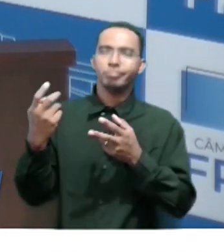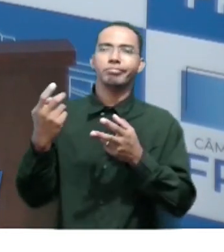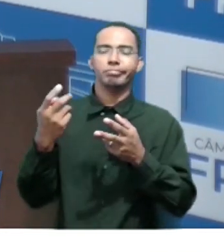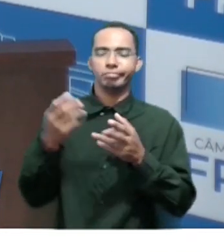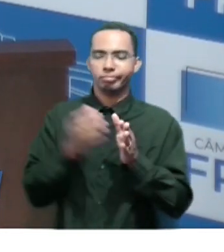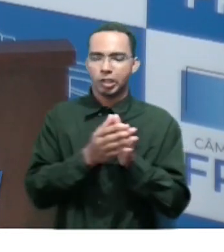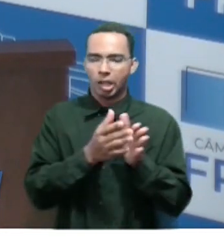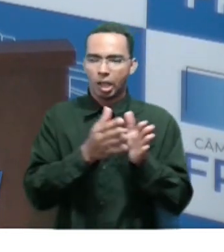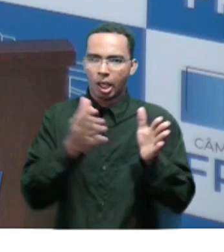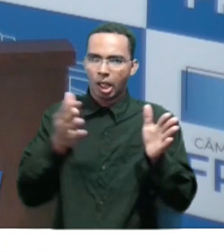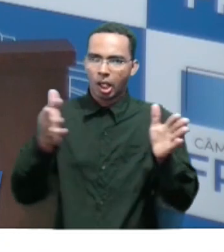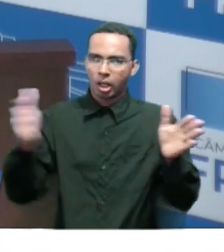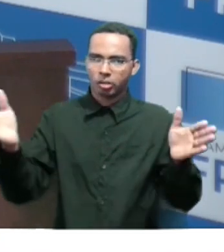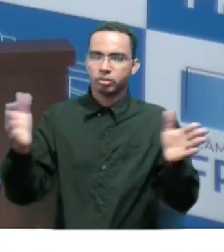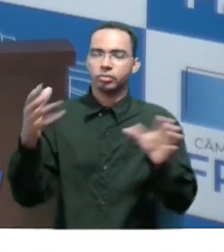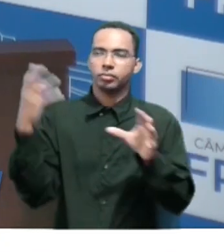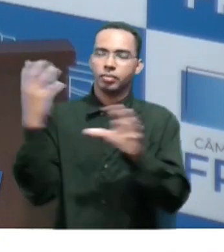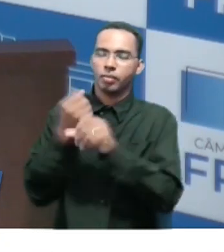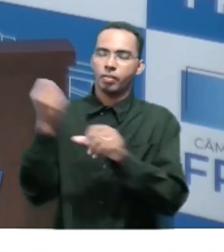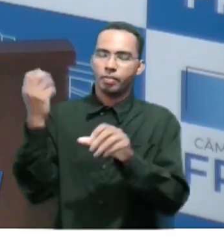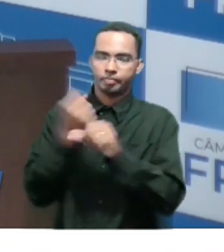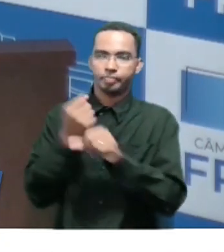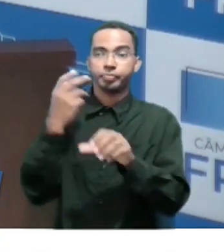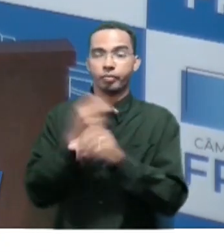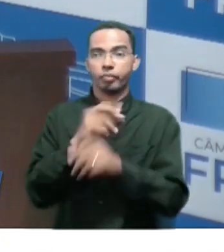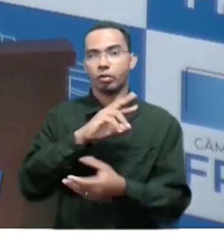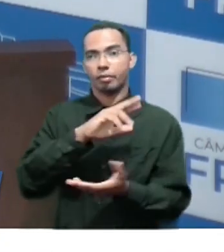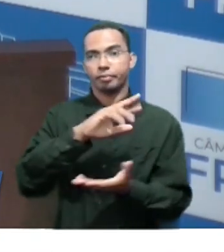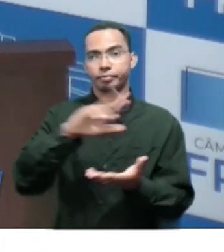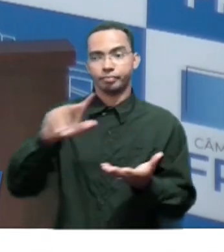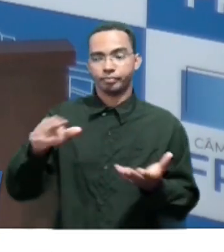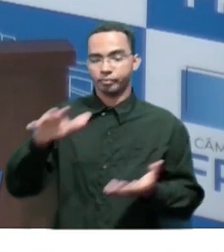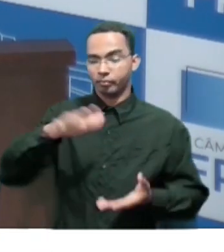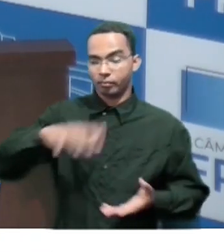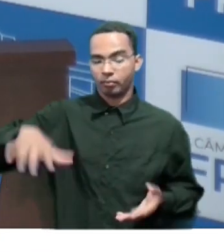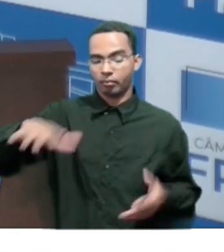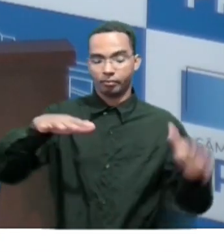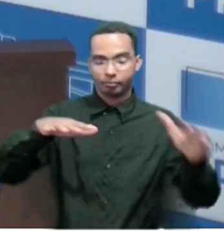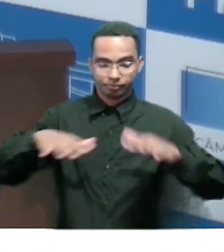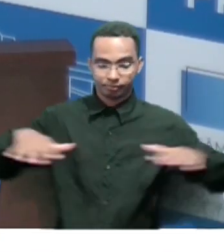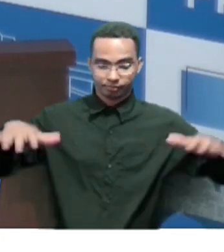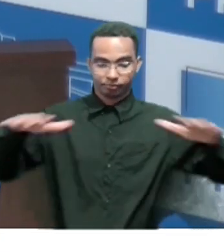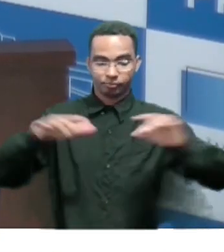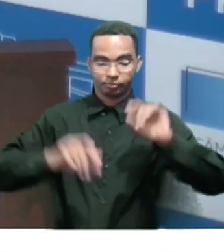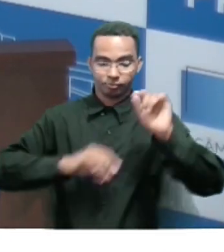no desenvolvimento do orçamento, várias áreas ficam